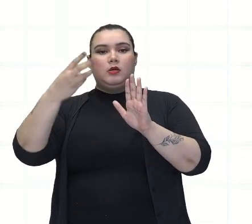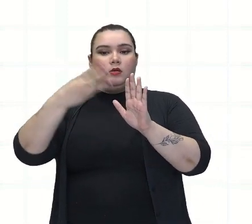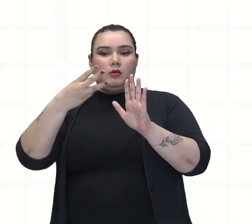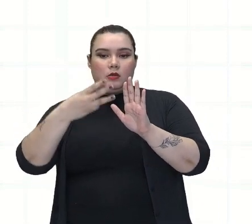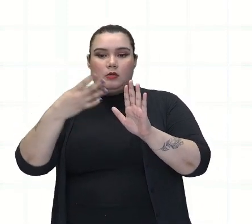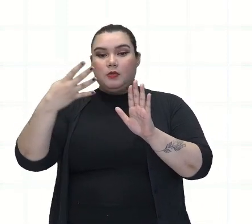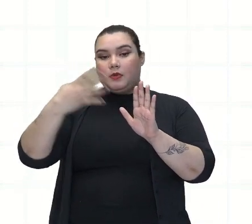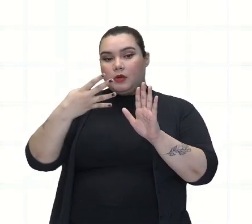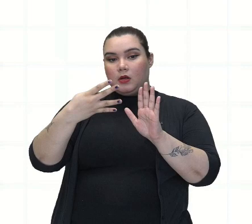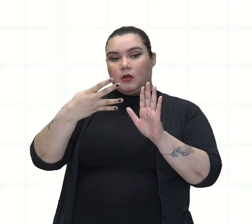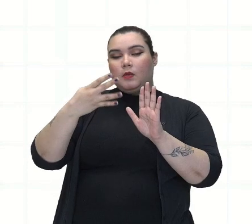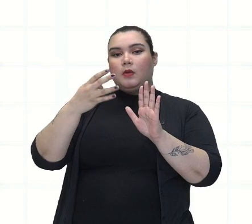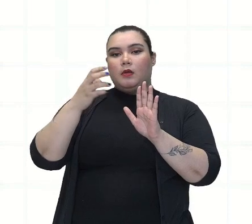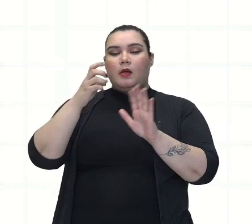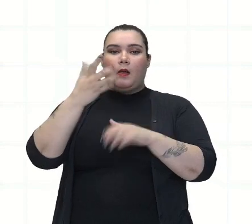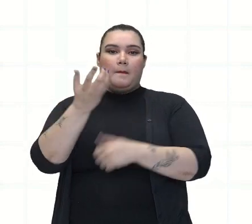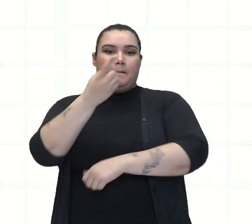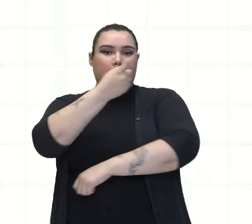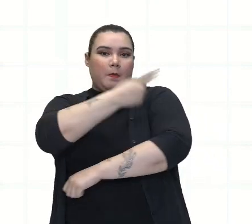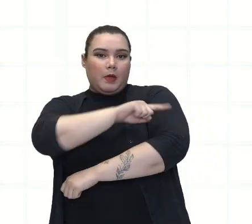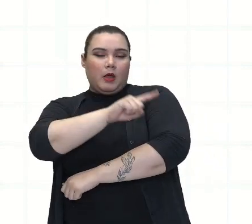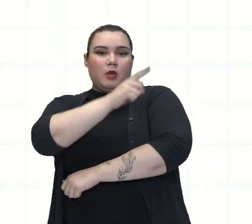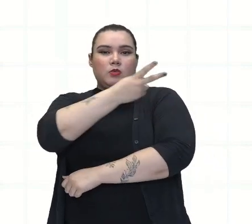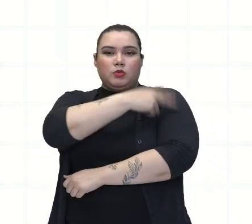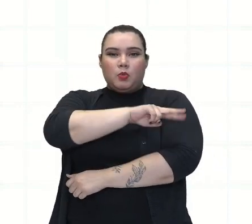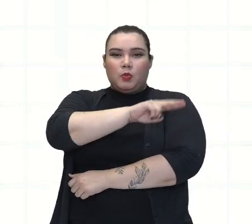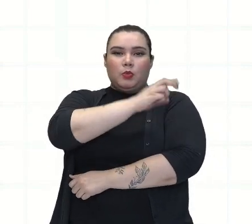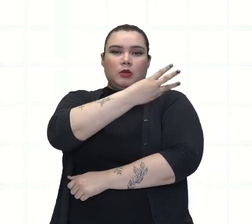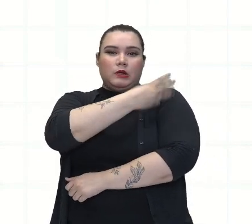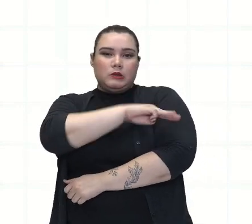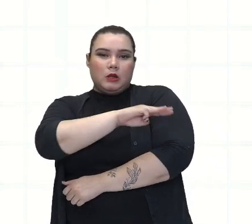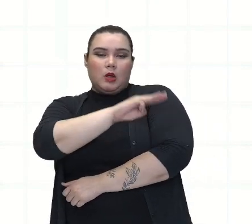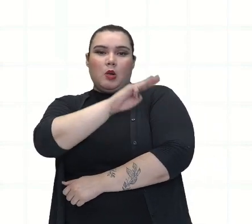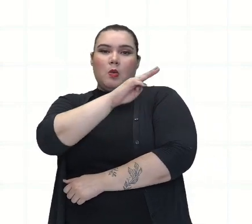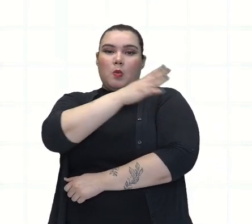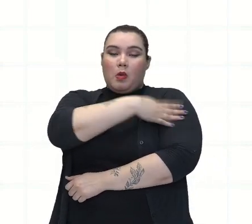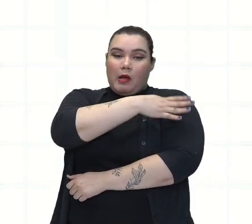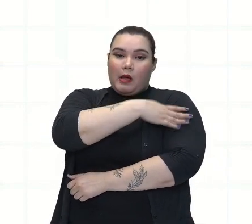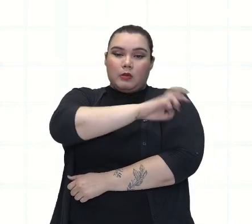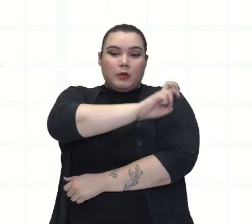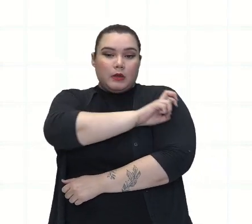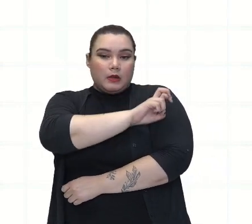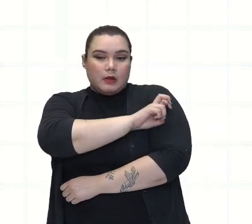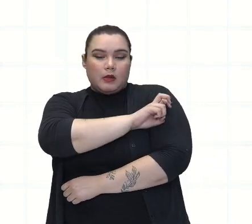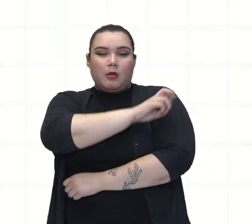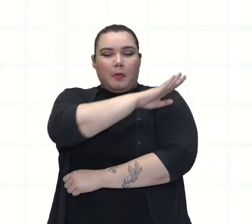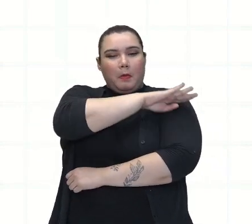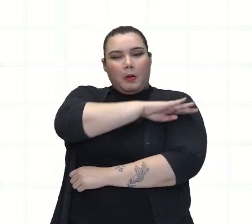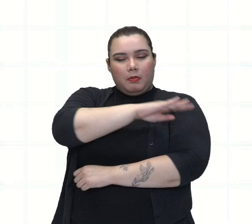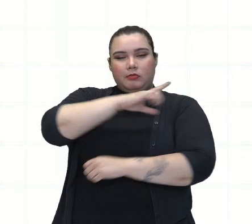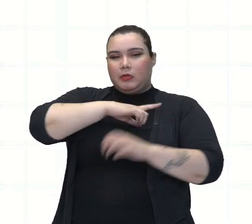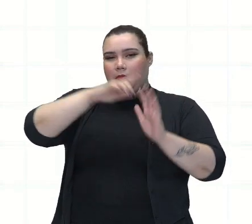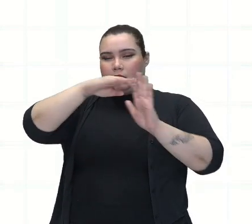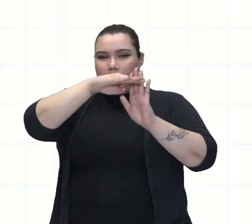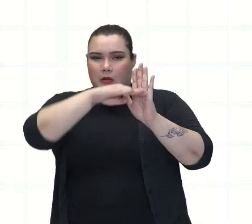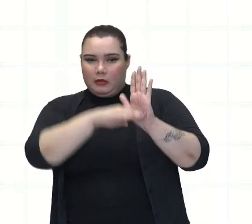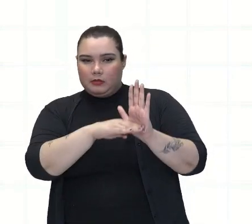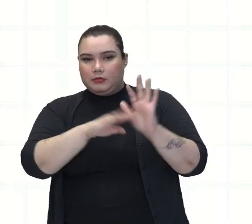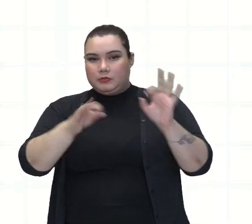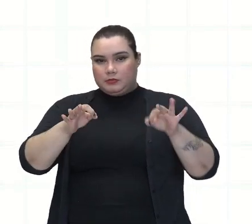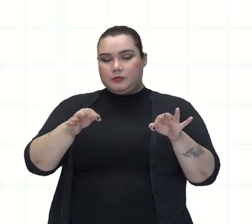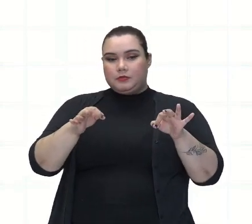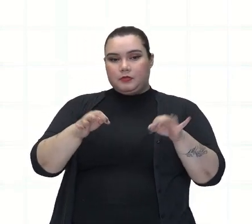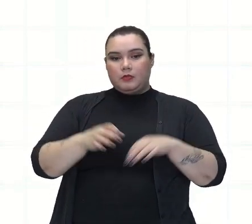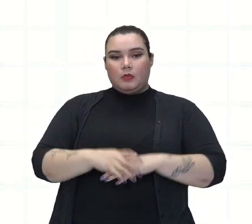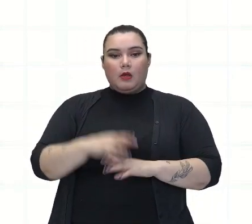ano, 4º ano, 5º ano. Então, o numeral, ele vai estar se referindo ao